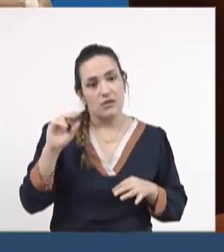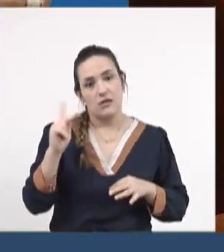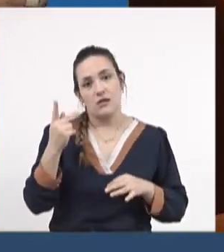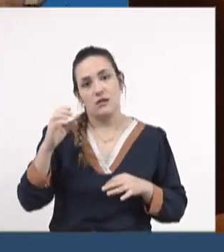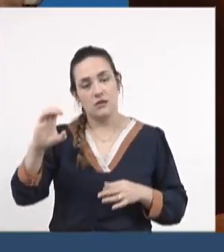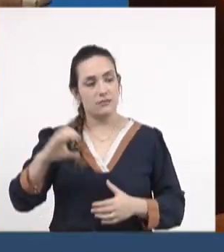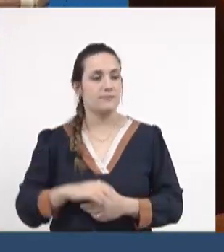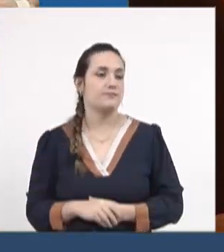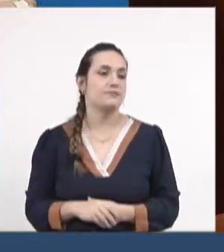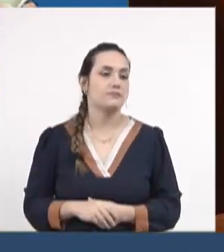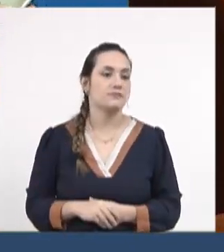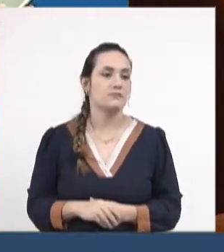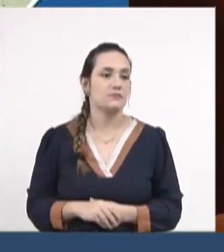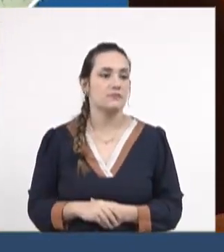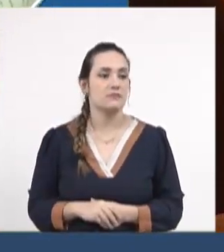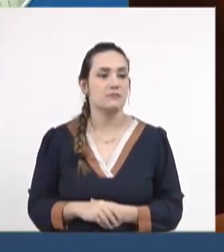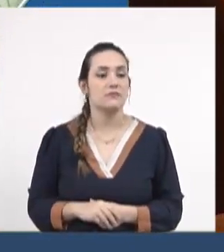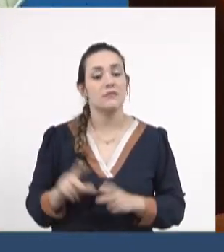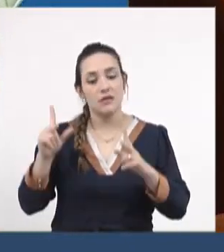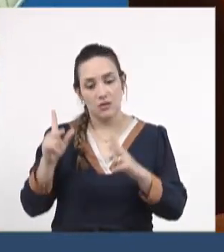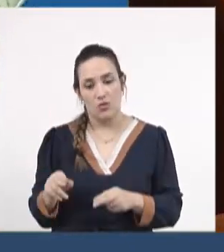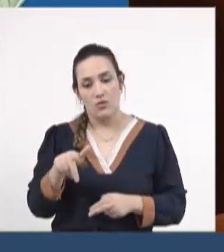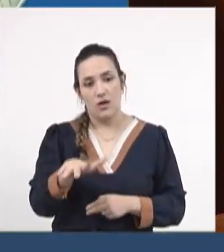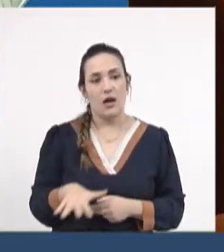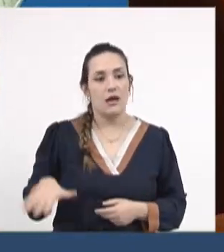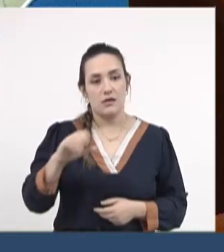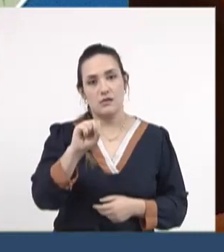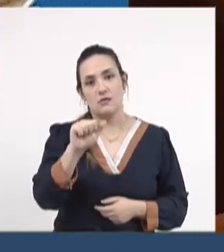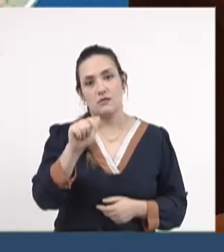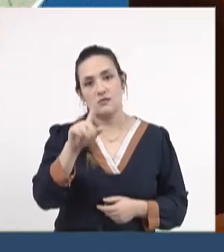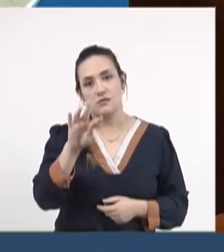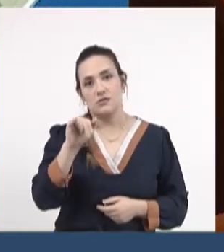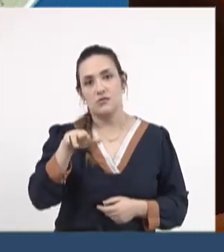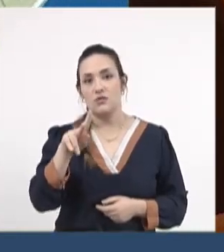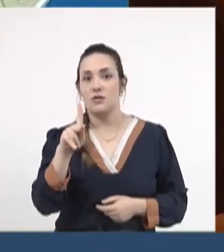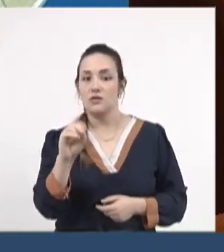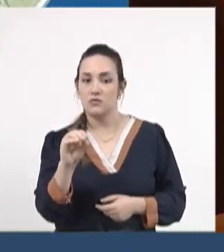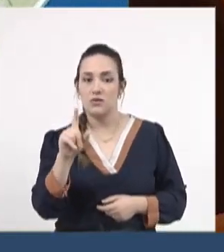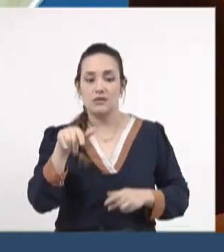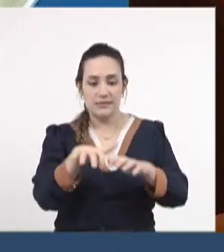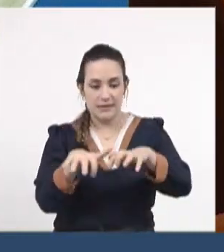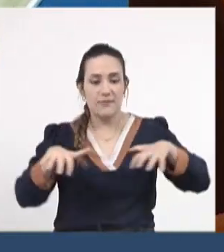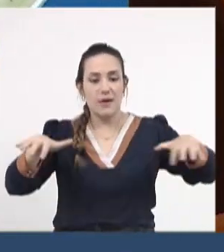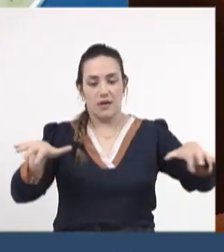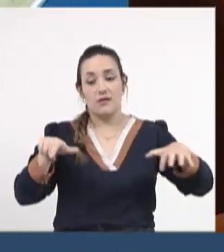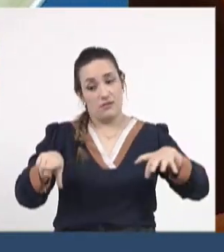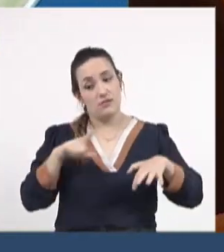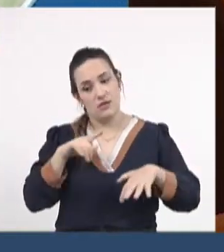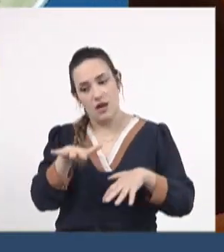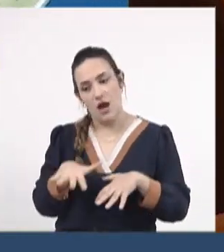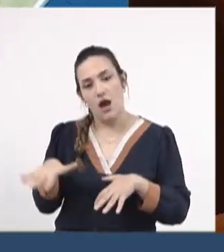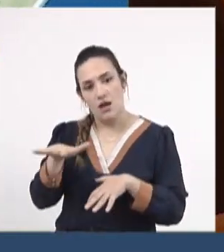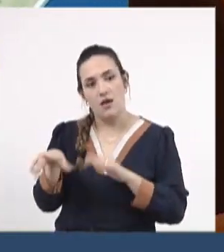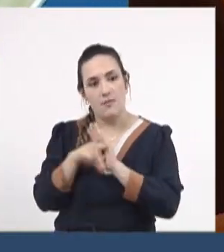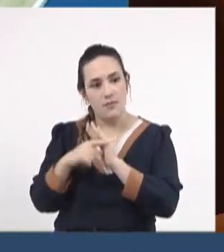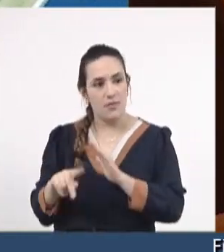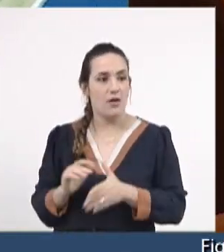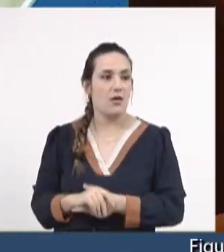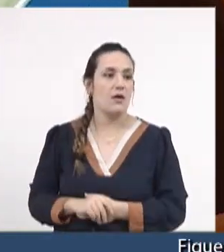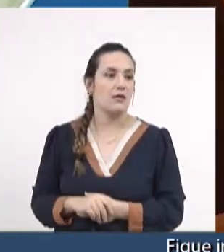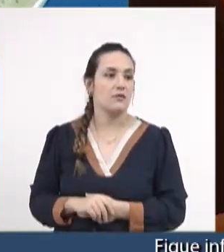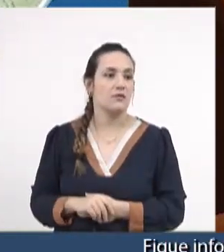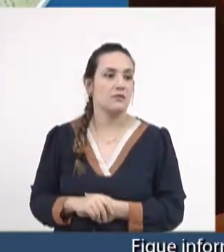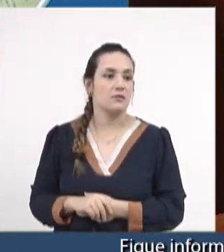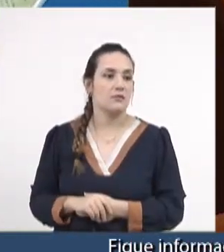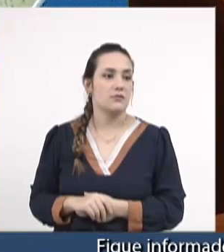sul com o córrego Saltinho, que separa a outra área reservada para o patrimônio